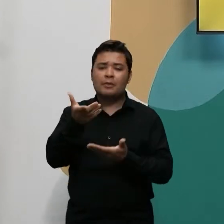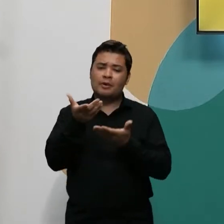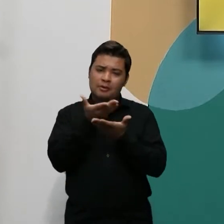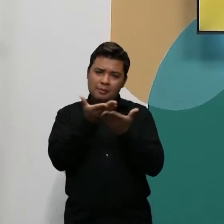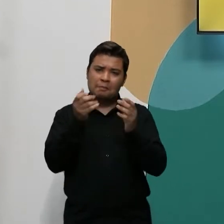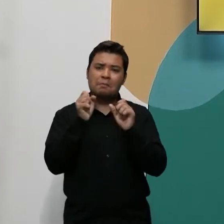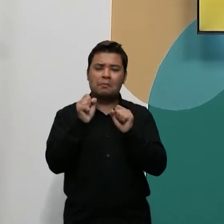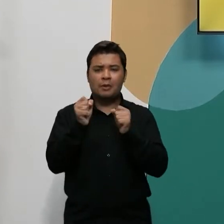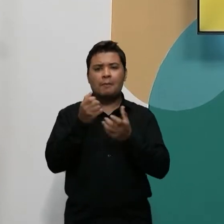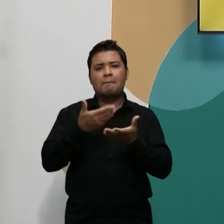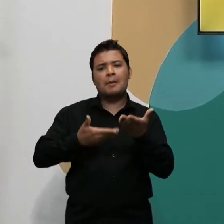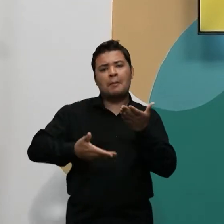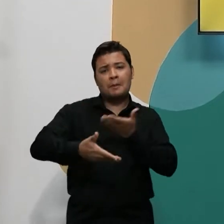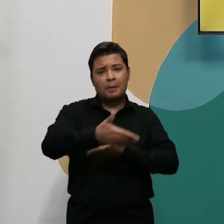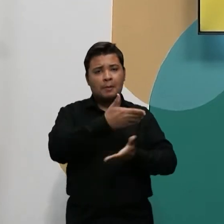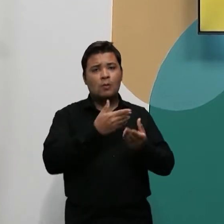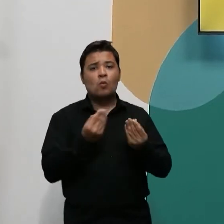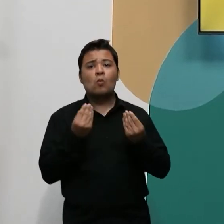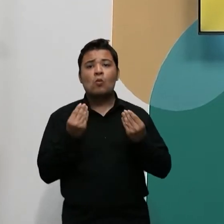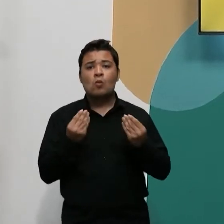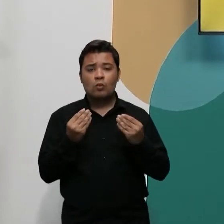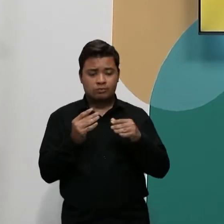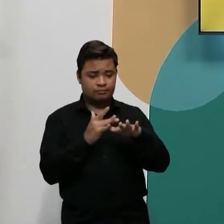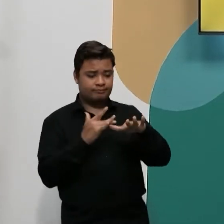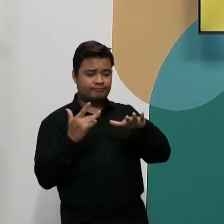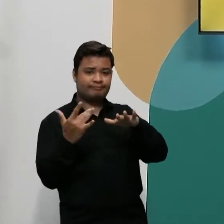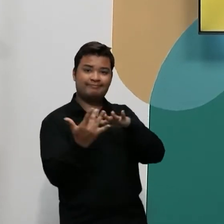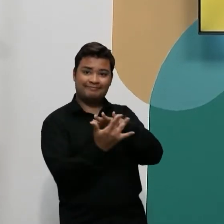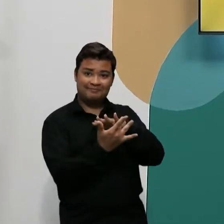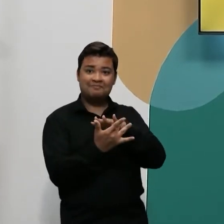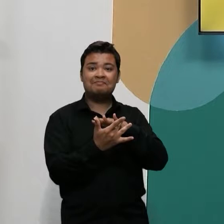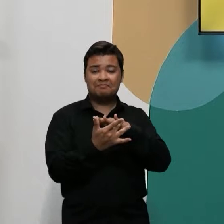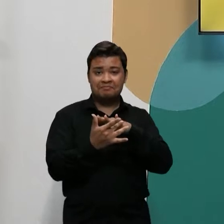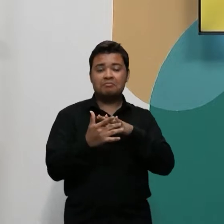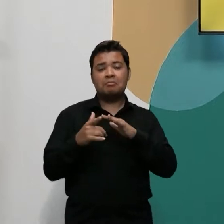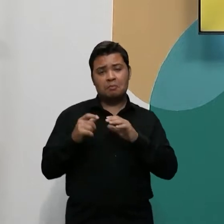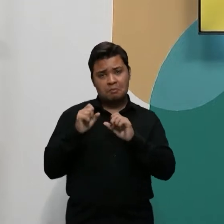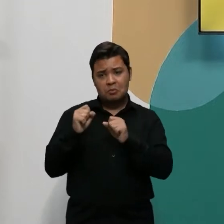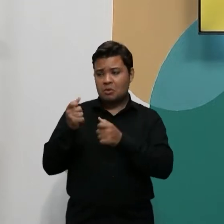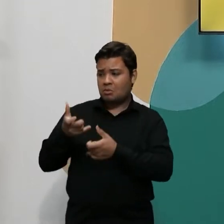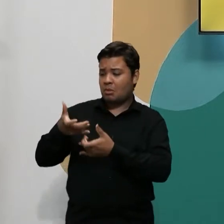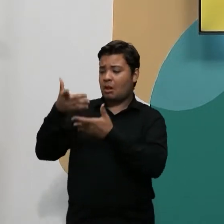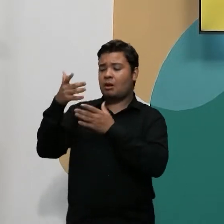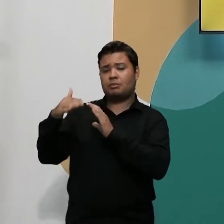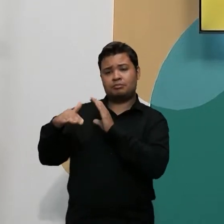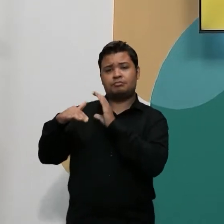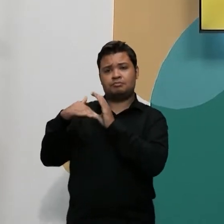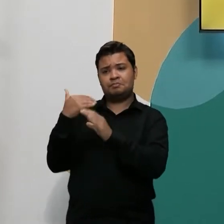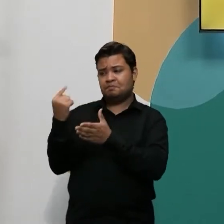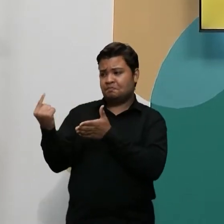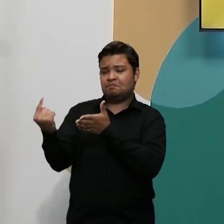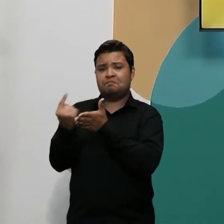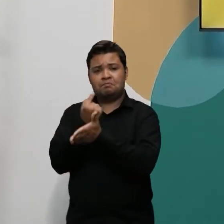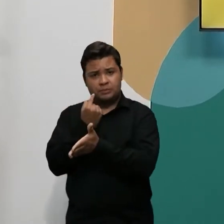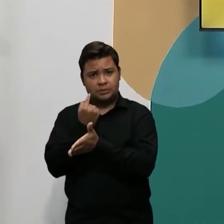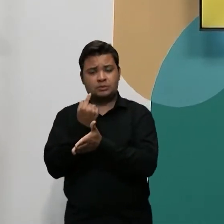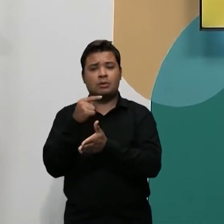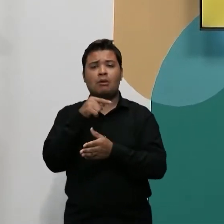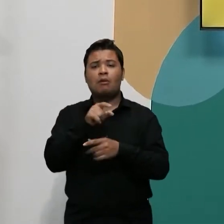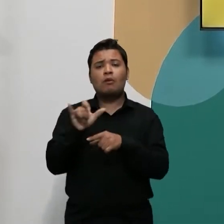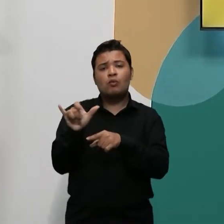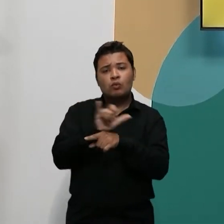interagir com a gente pelas redes sociais. Mande a sua pergunta pelos comentários das transmissões do